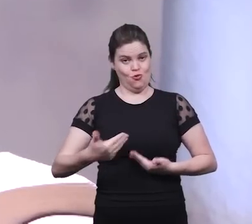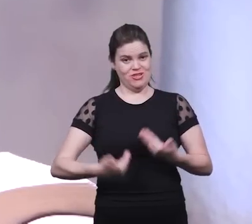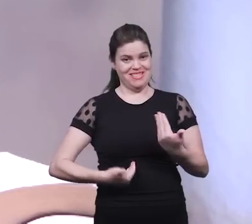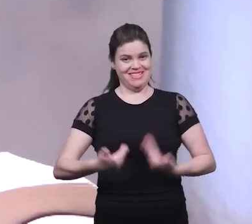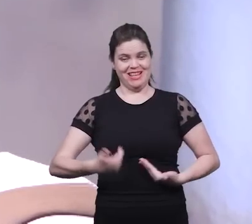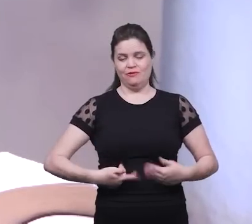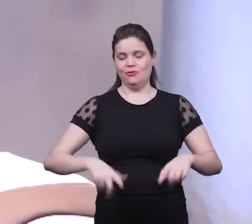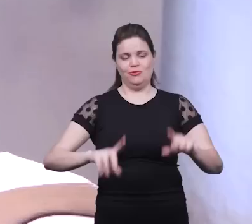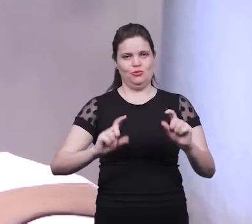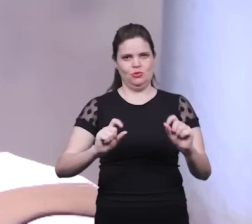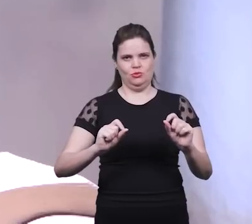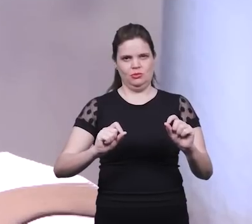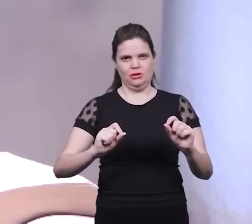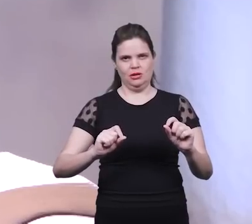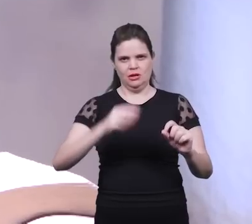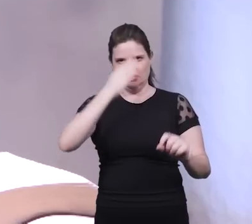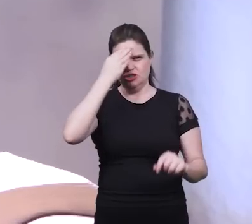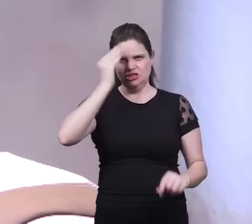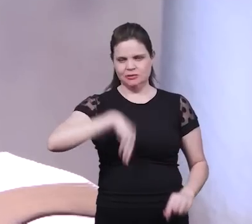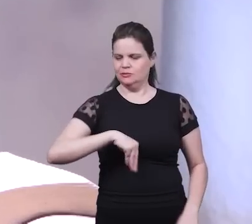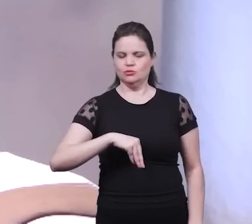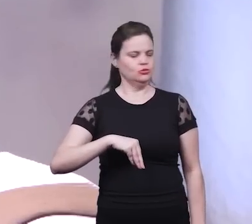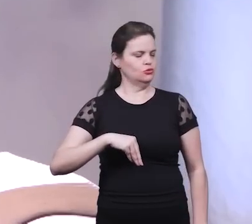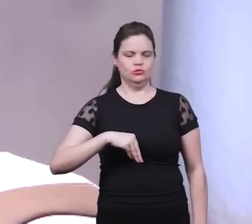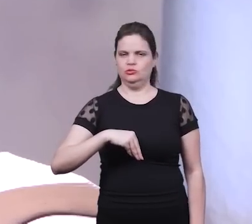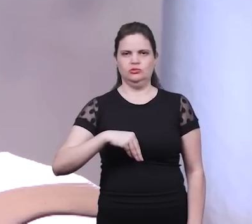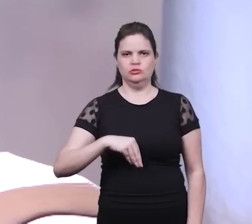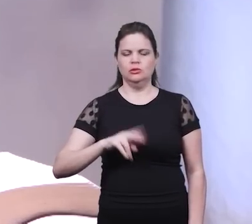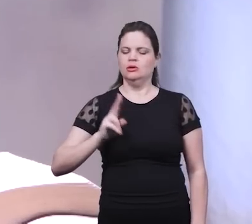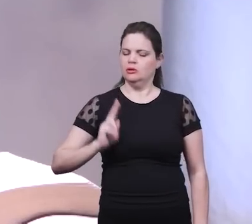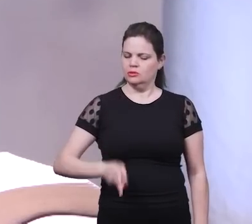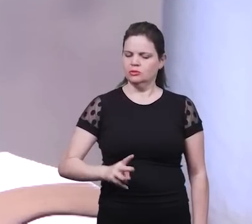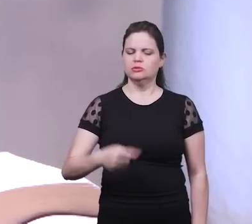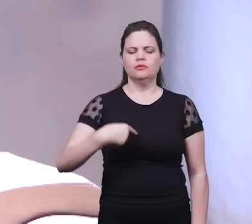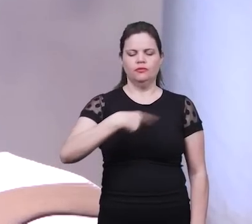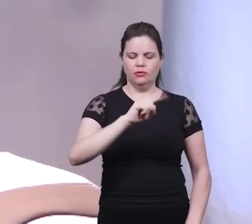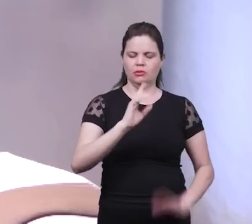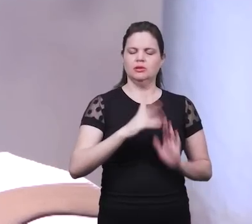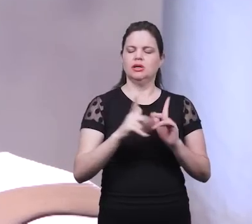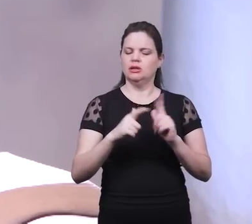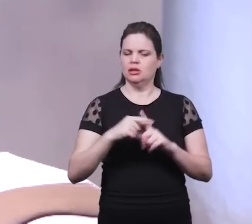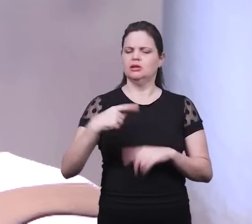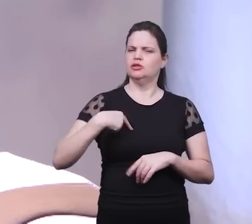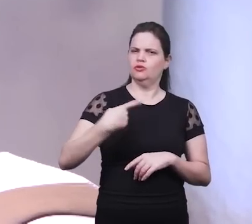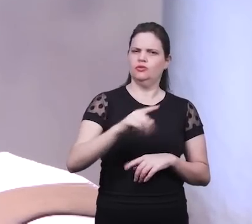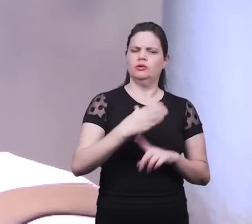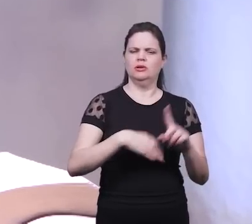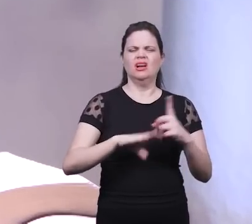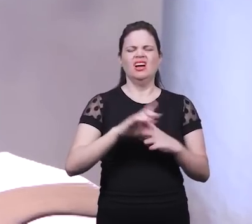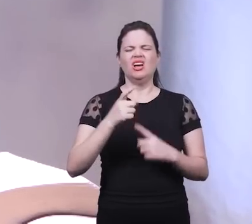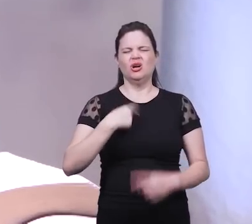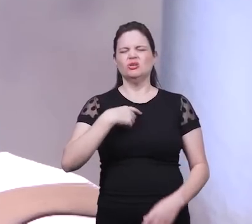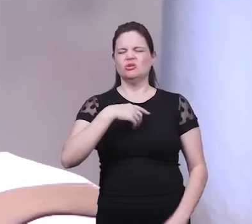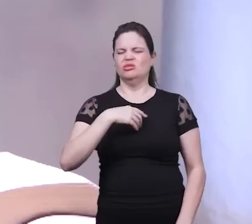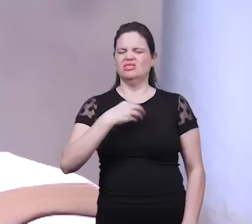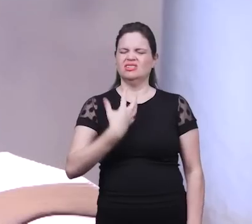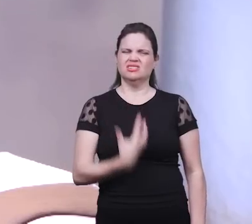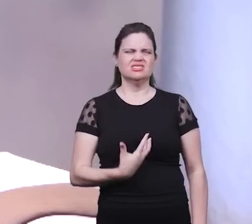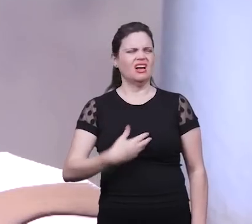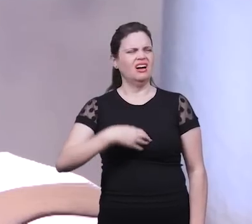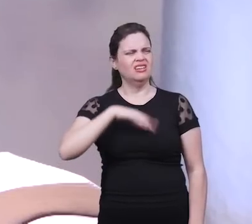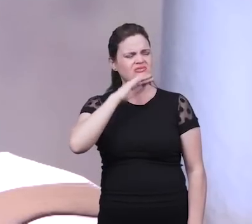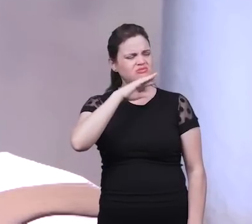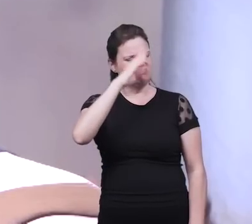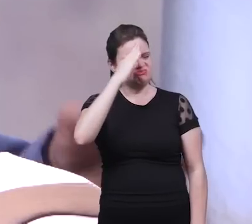nada que impede de desistir. Continua ali, o irmão vai na igreja, eu vou no culto hoje, eu estou meio desanimado, eu vou no culto assim mesmo. Já